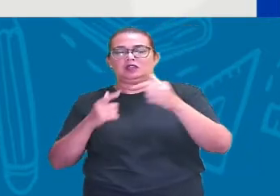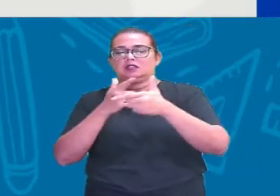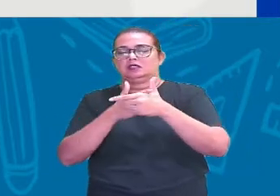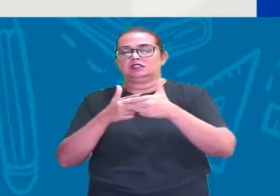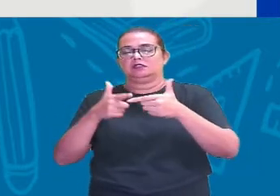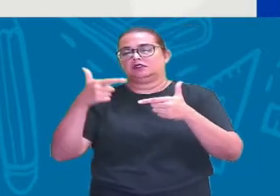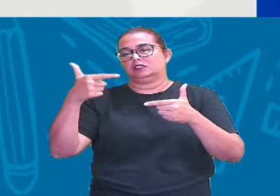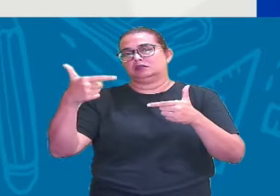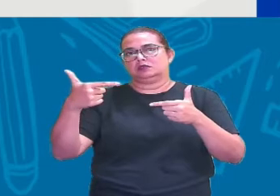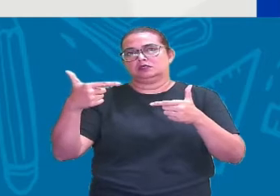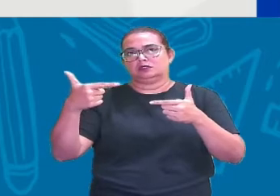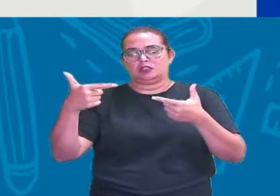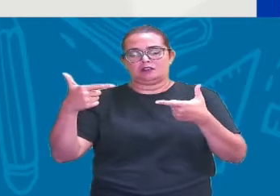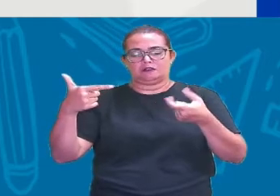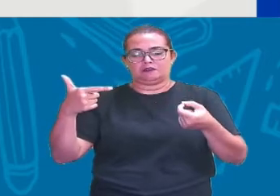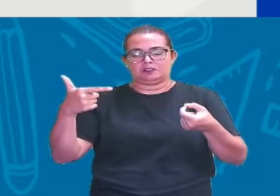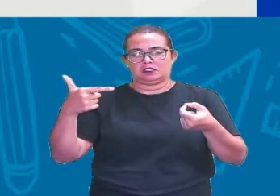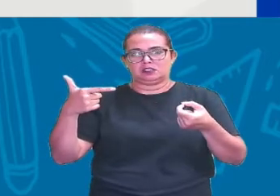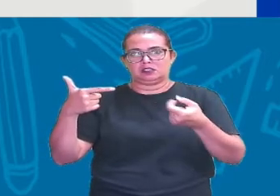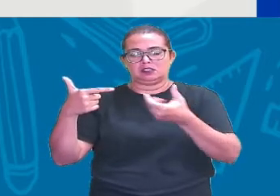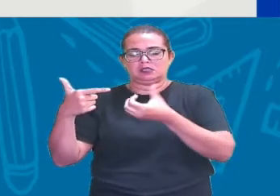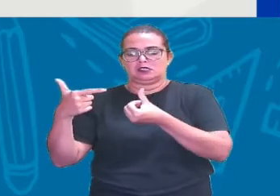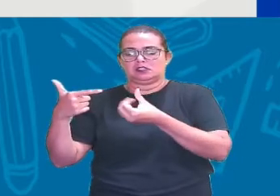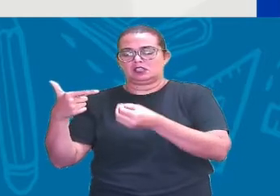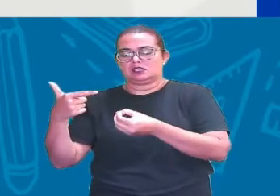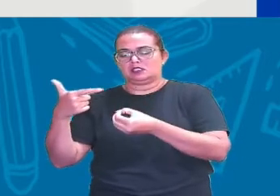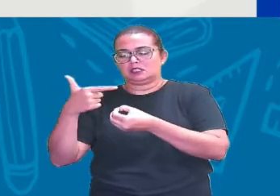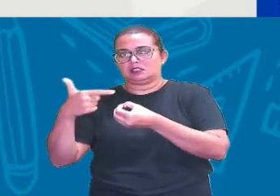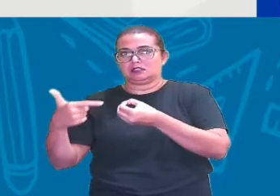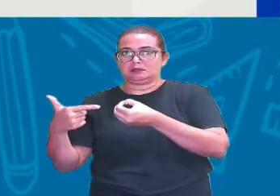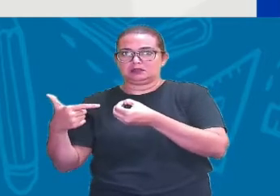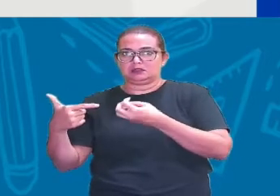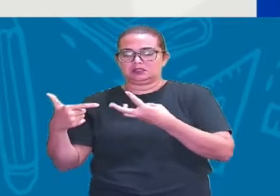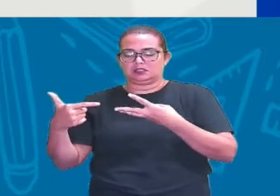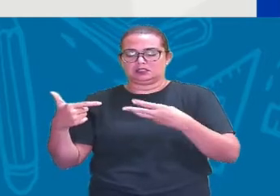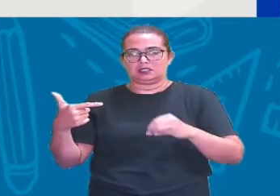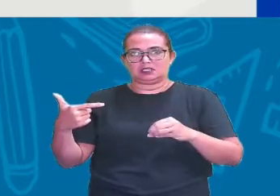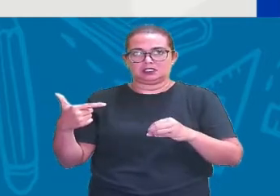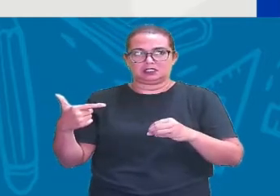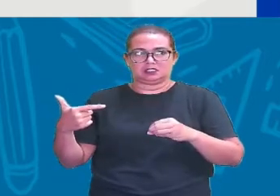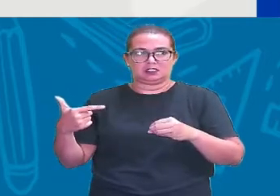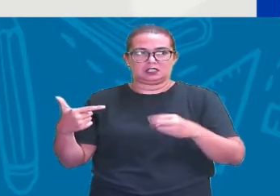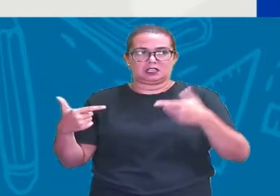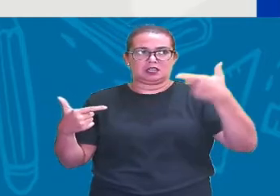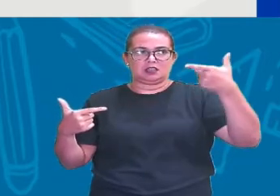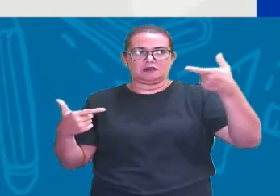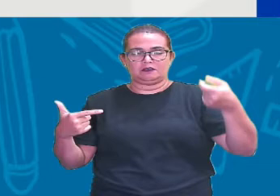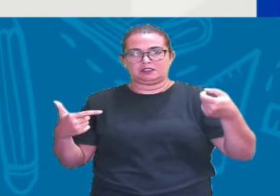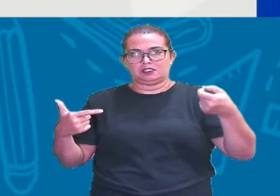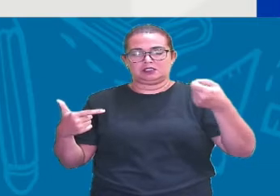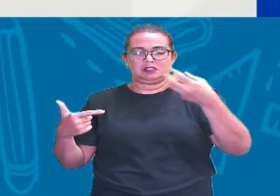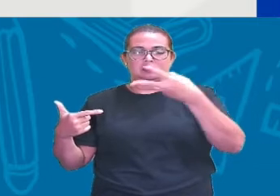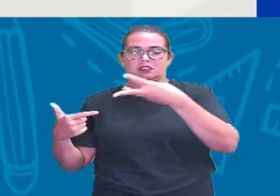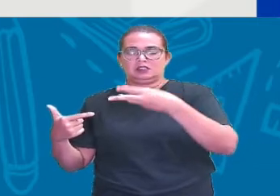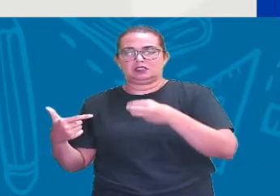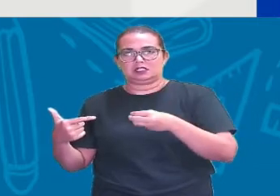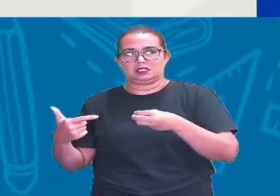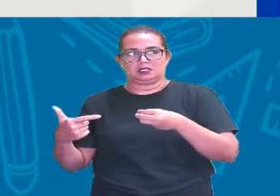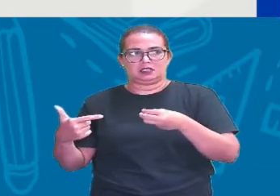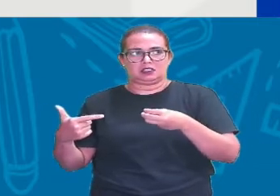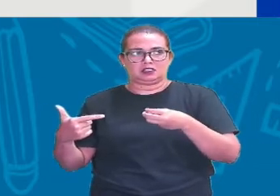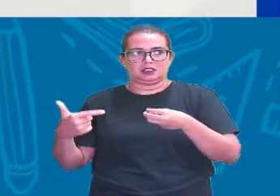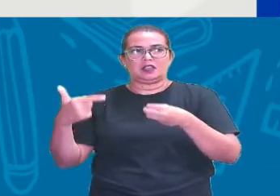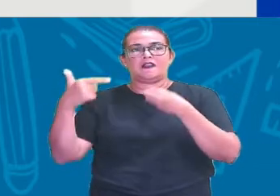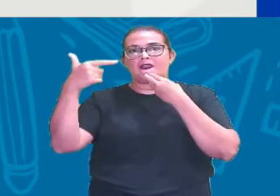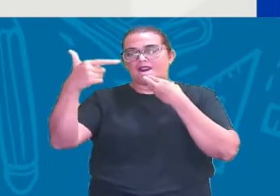é 20, 60 por 2 é 30. Continuando a divisão por 2, porque continuam sendo números pares. 20 dividido